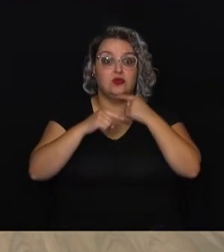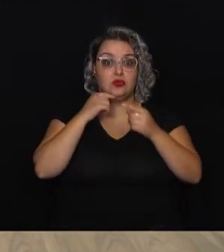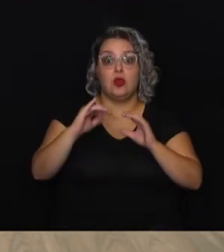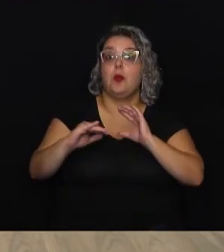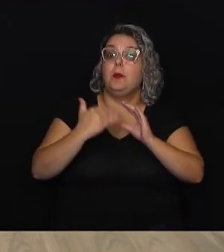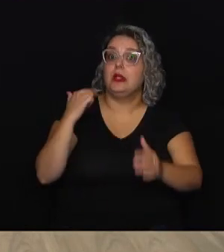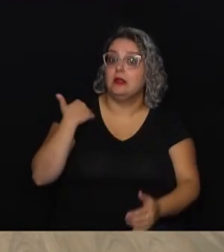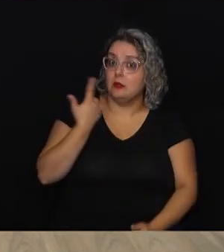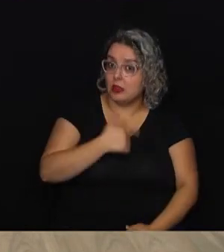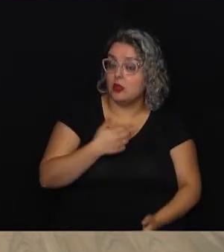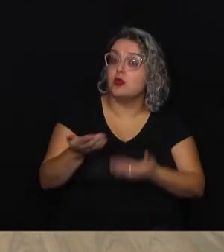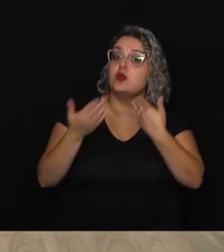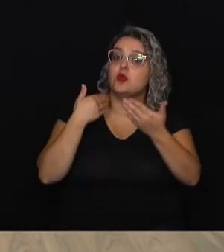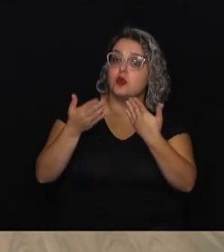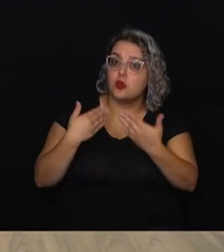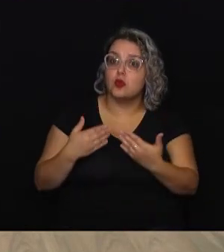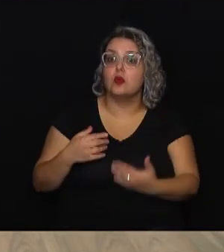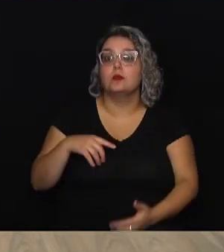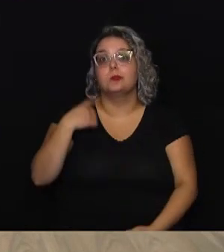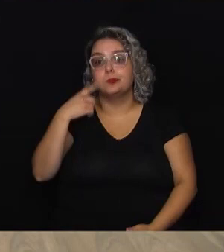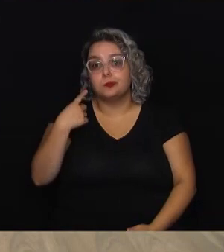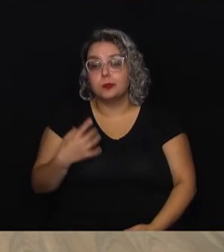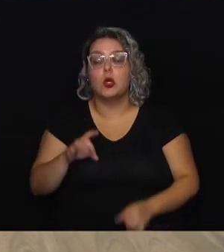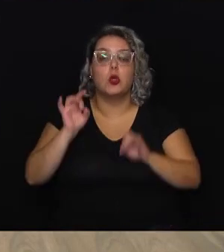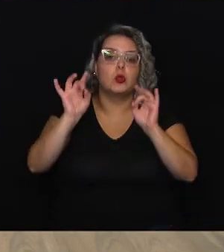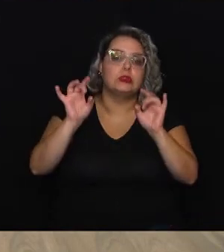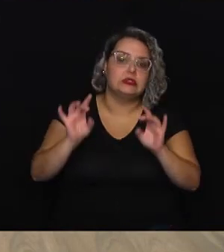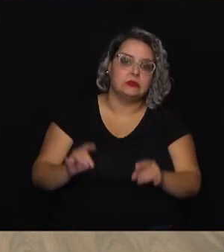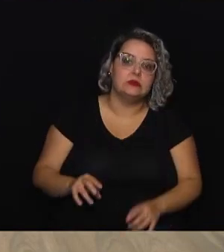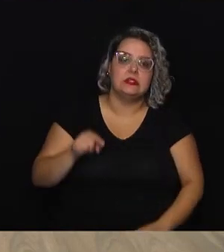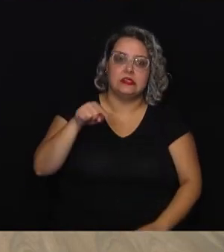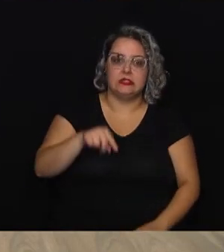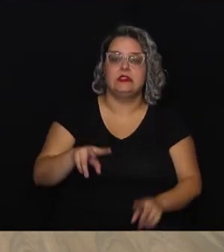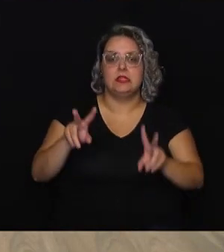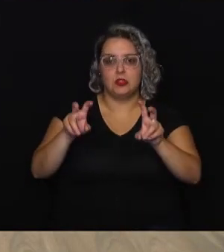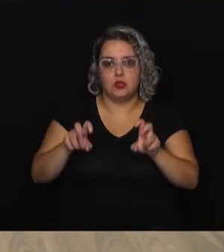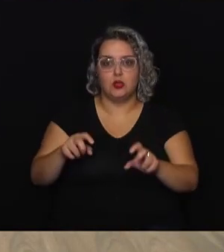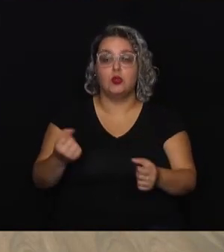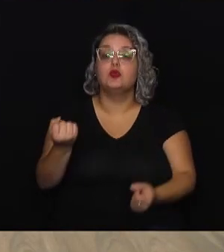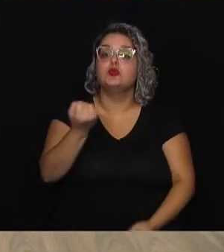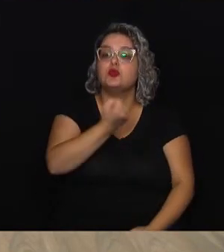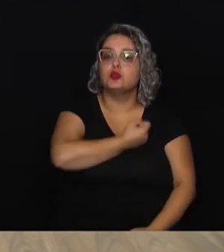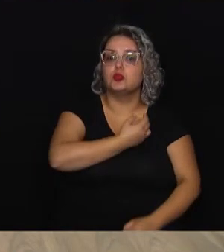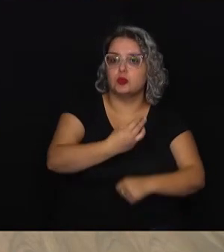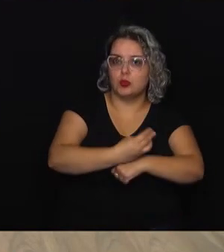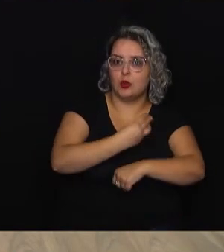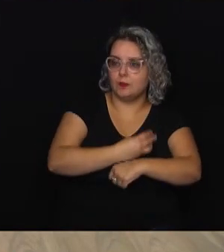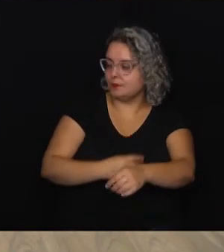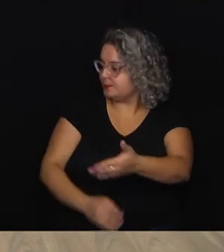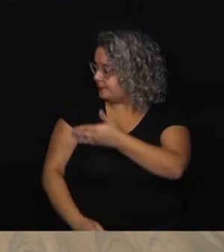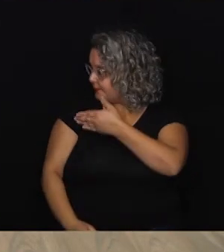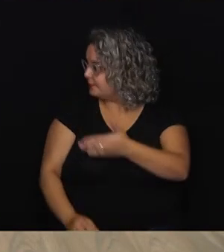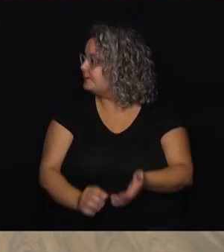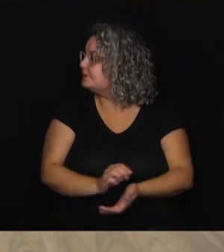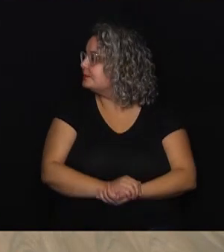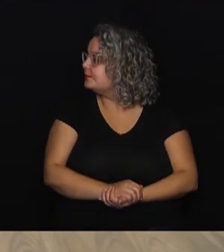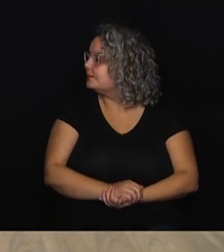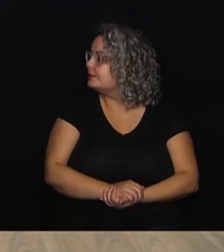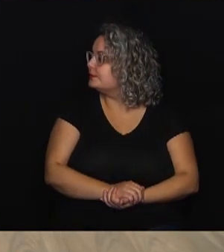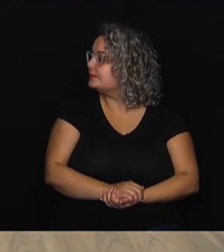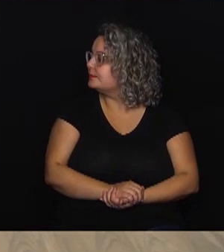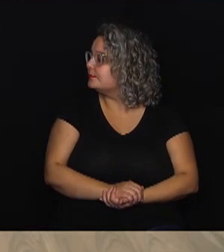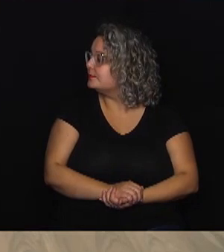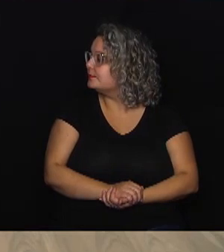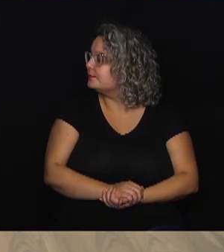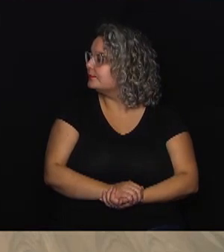gente que a gente vai conversar com um advogado, com um especialista neste assunto. Número do nosso WhatsApp, 19 é o nosso DDD,